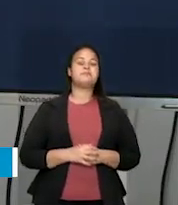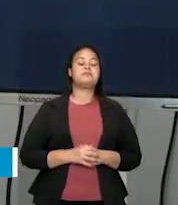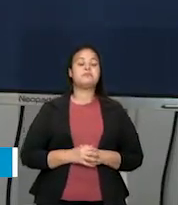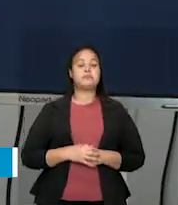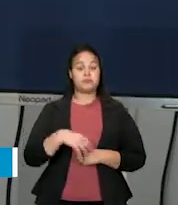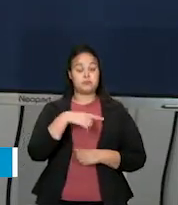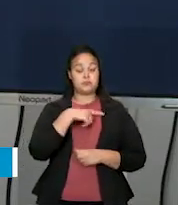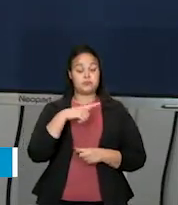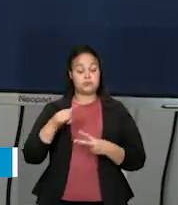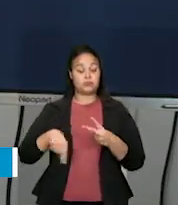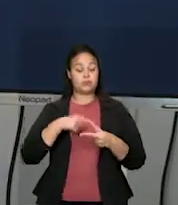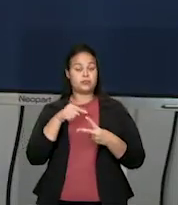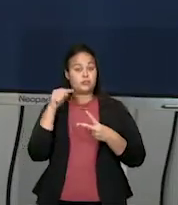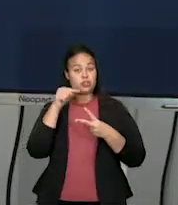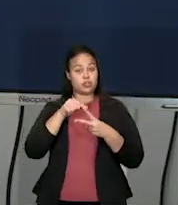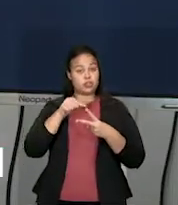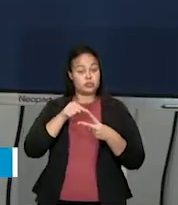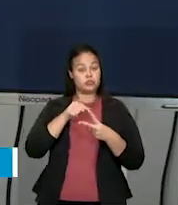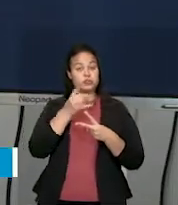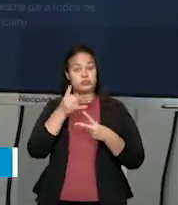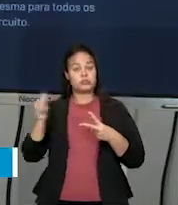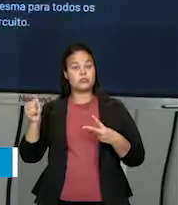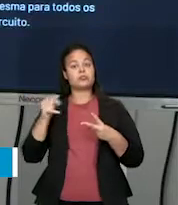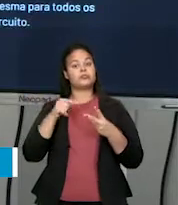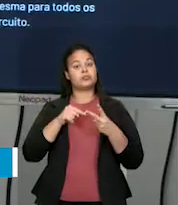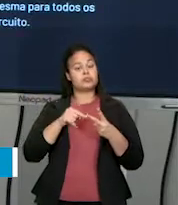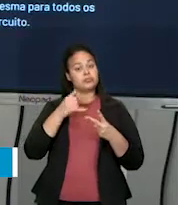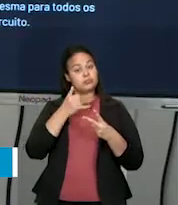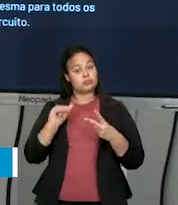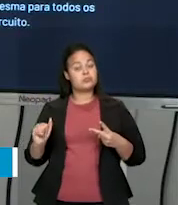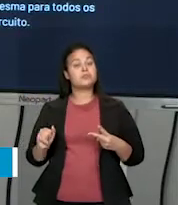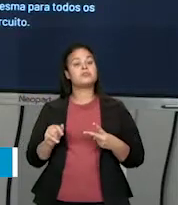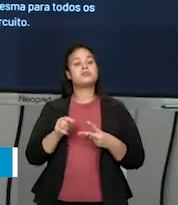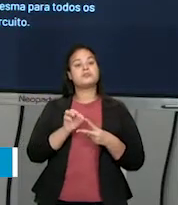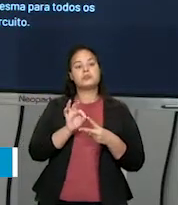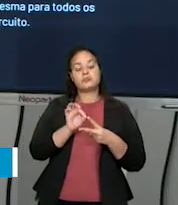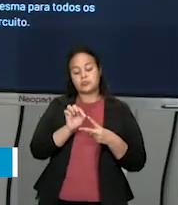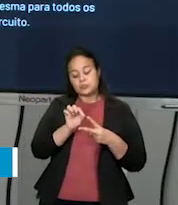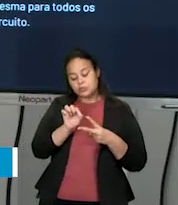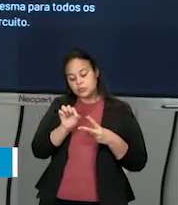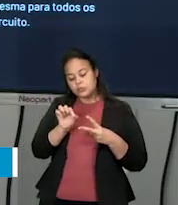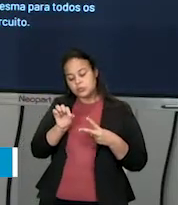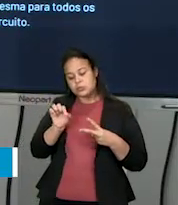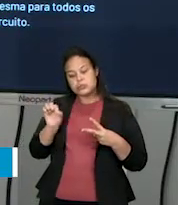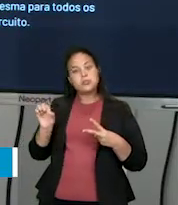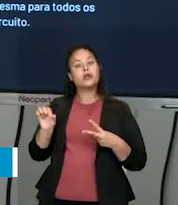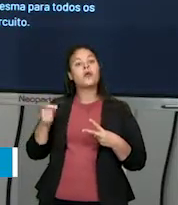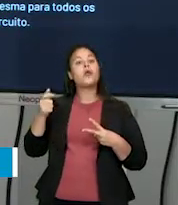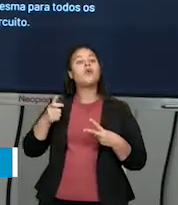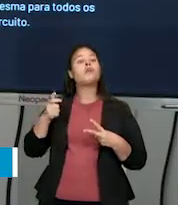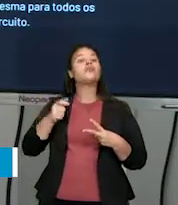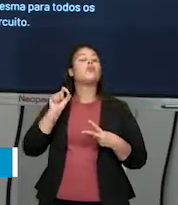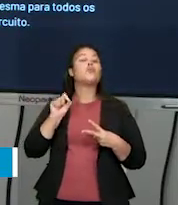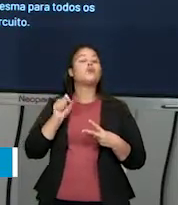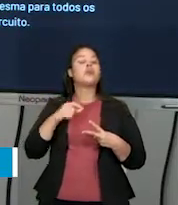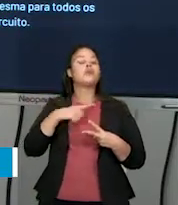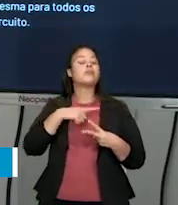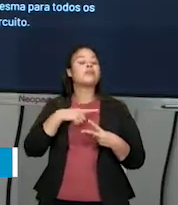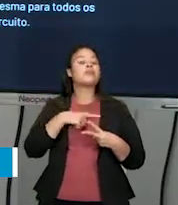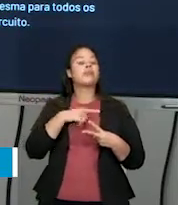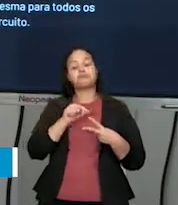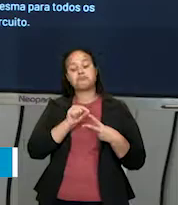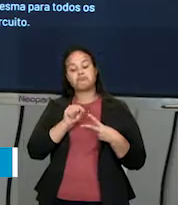Existem dois tipos de circuitos elétricos. Os circuitos elétricos simples, onde só existe